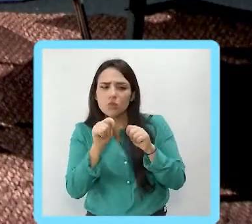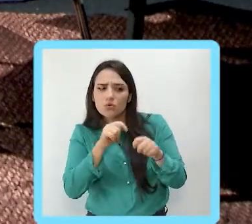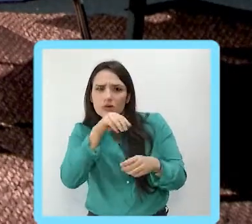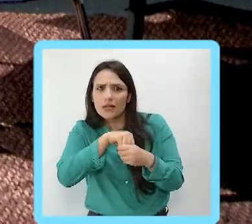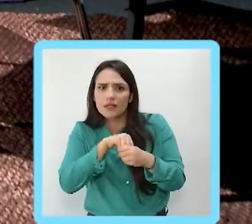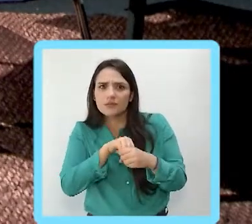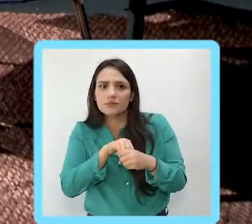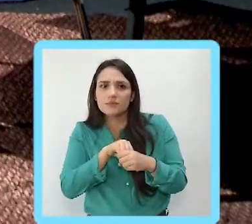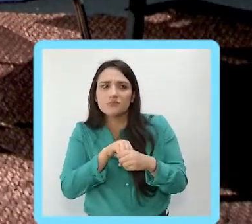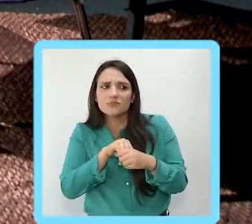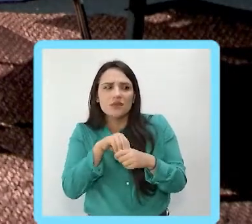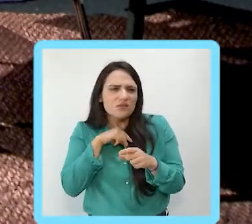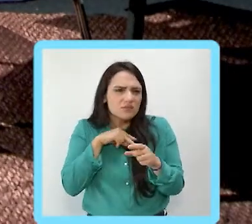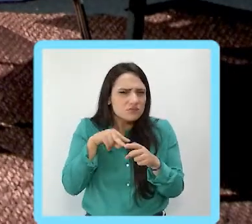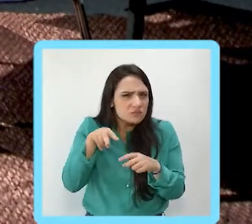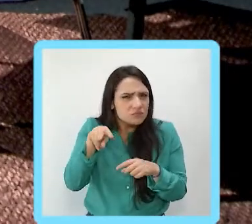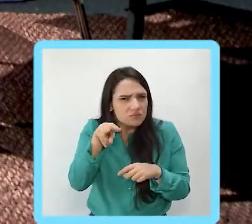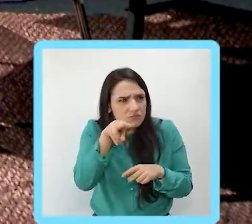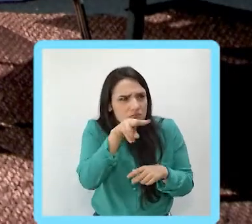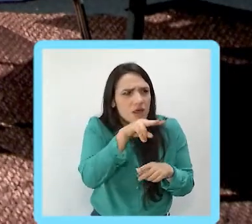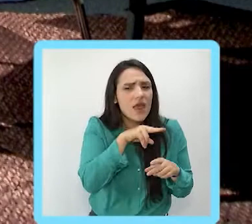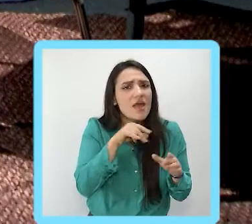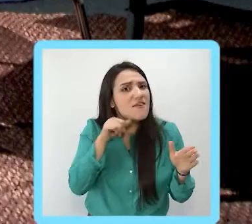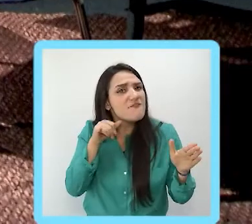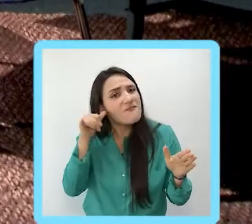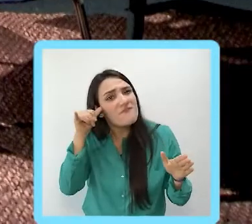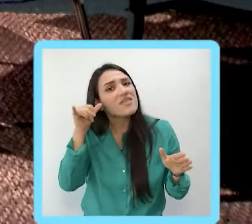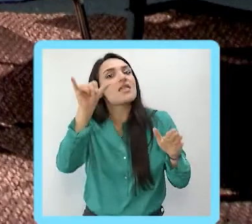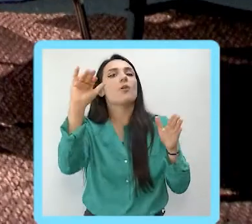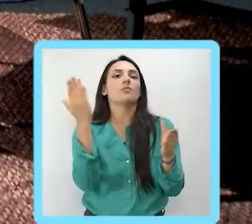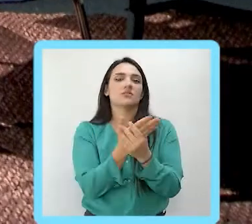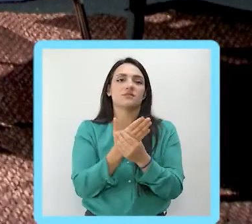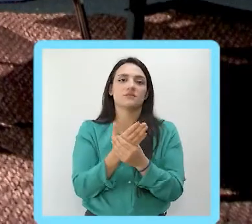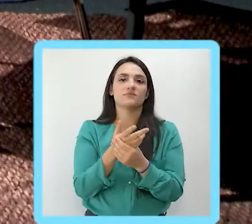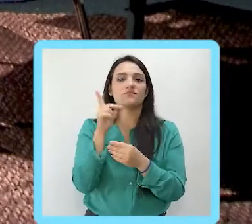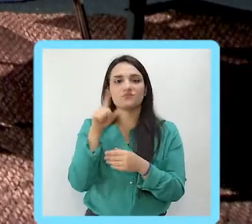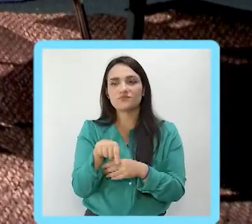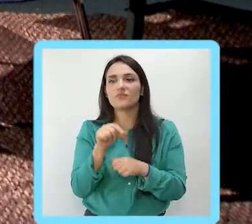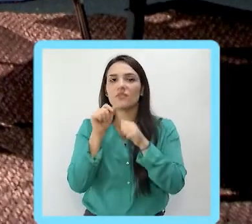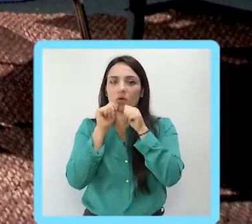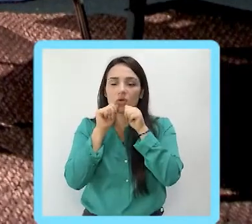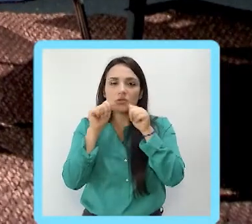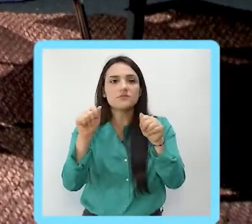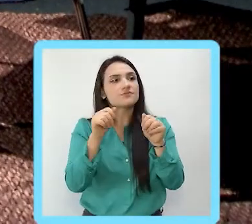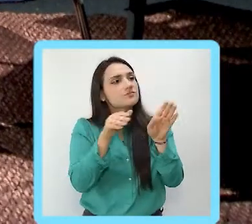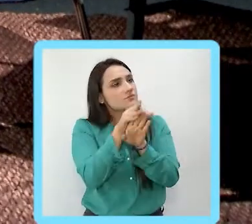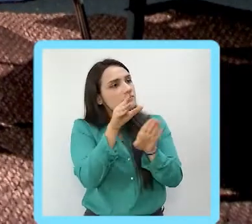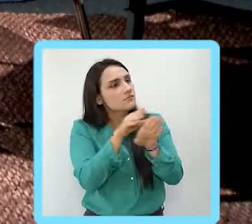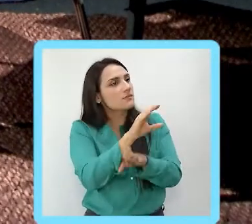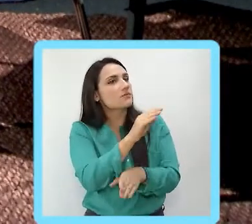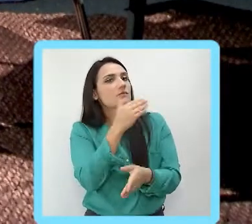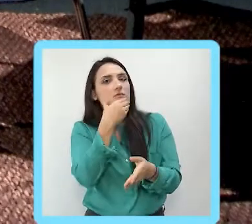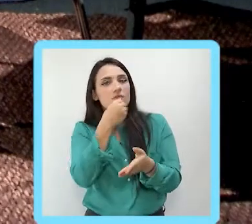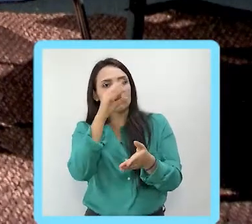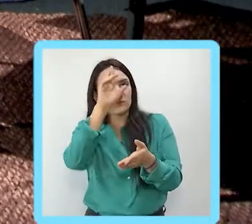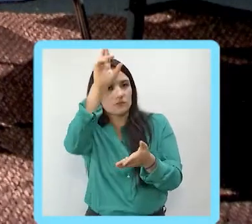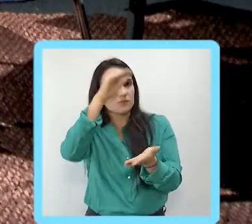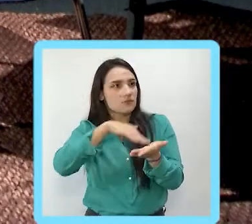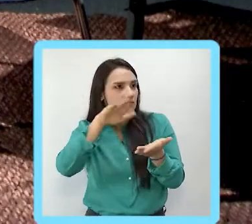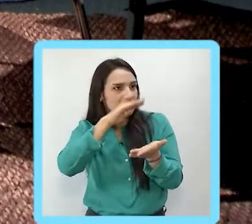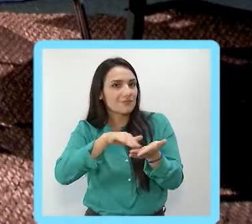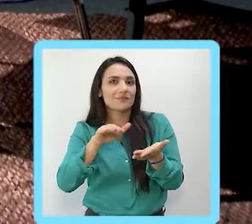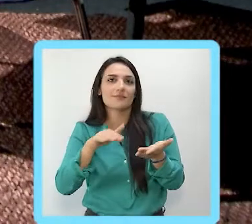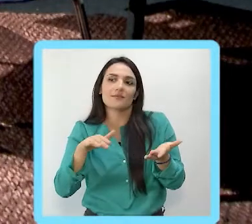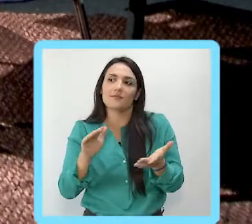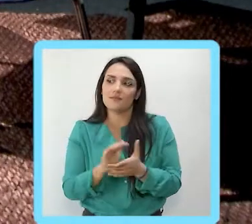interno. Evitar o processo. Então, é para fazer o assessoramento para o secretário, é para dar suporte